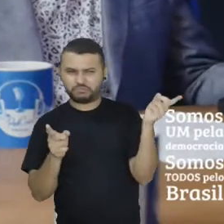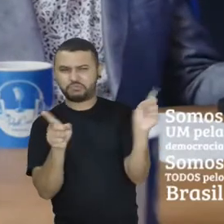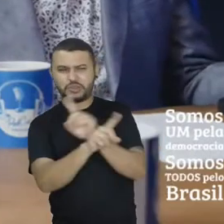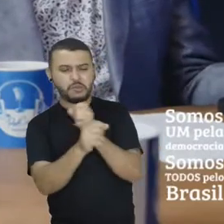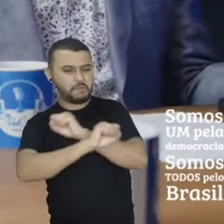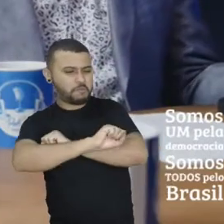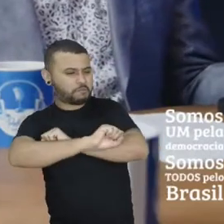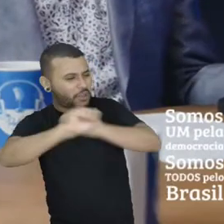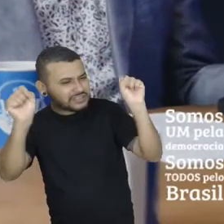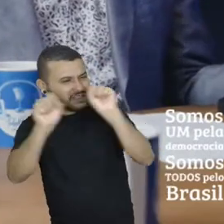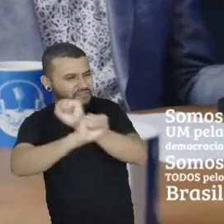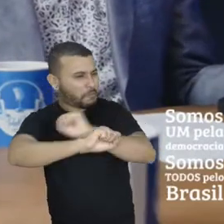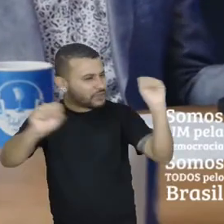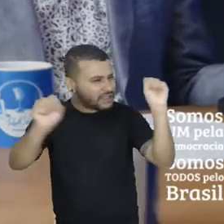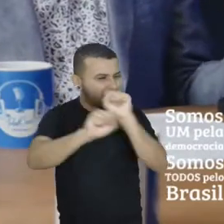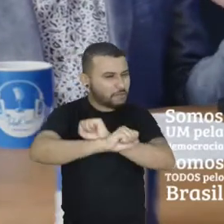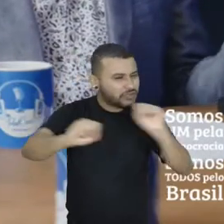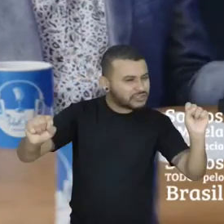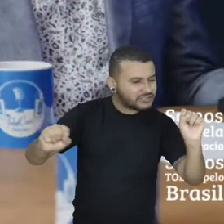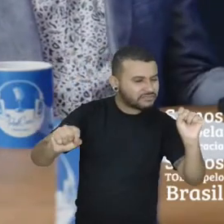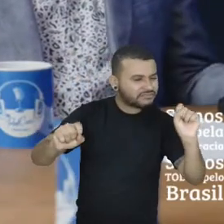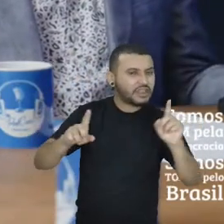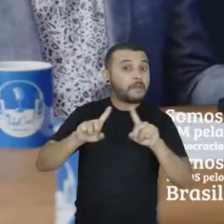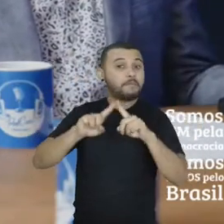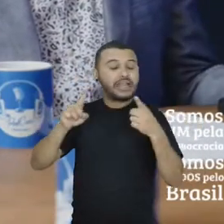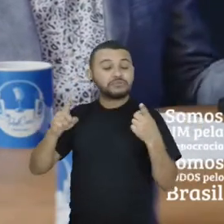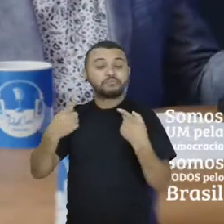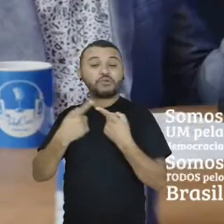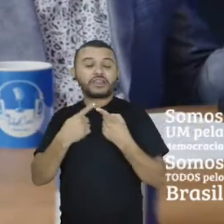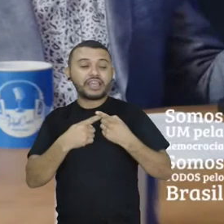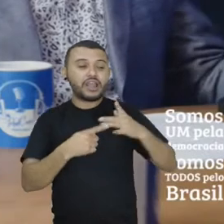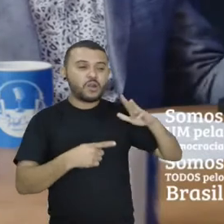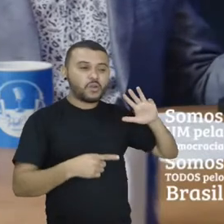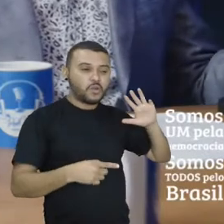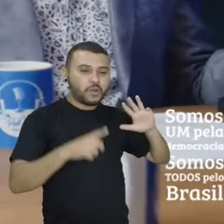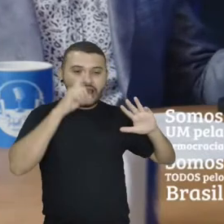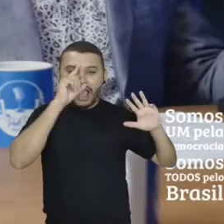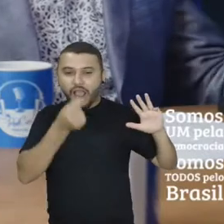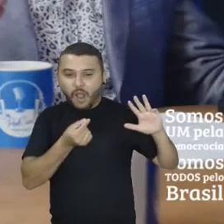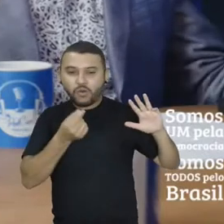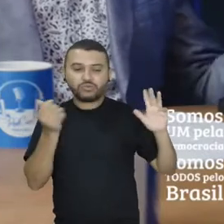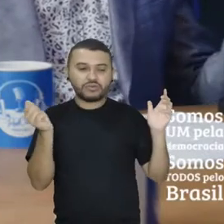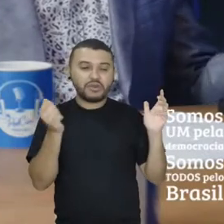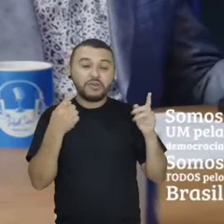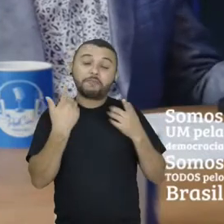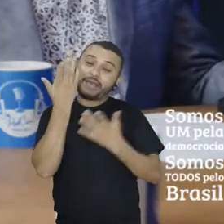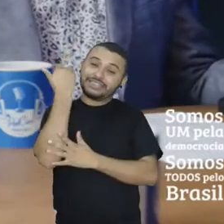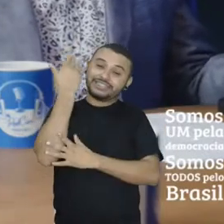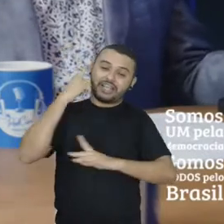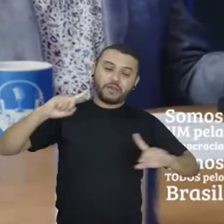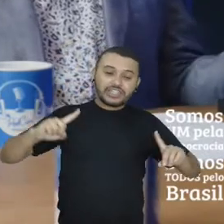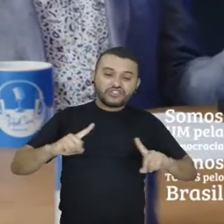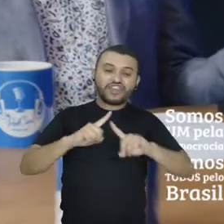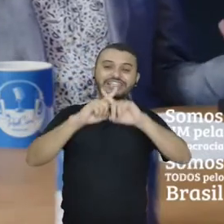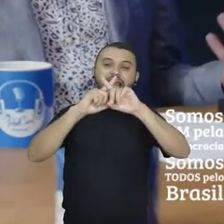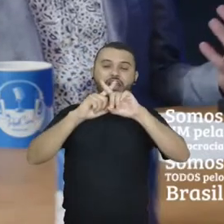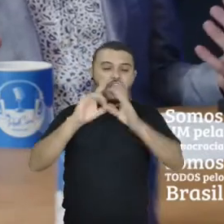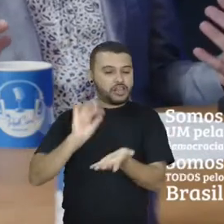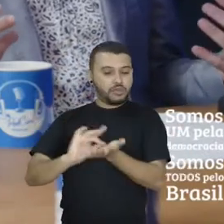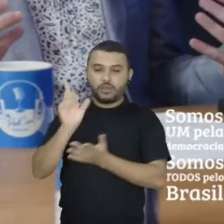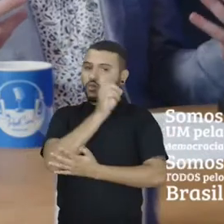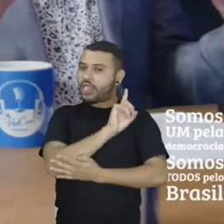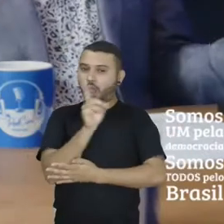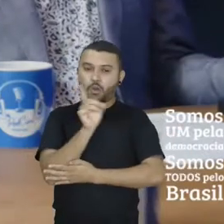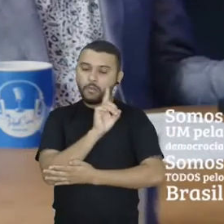possível, isso não é possível. Grandeza dos dois lados, como que é a história de adversários e não inimigos? A gente está